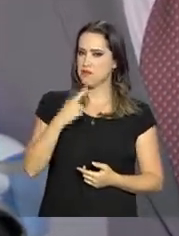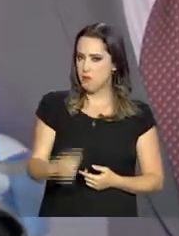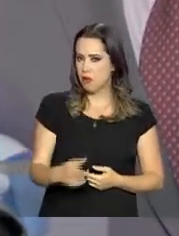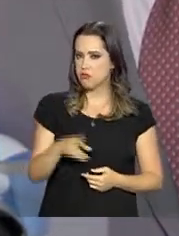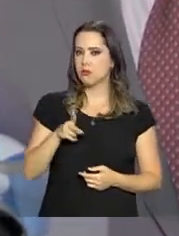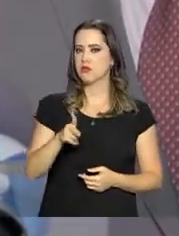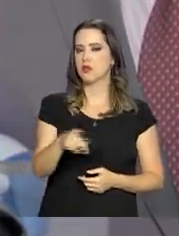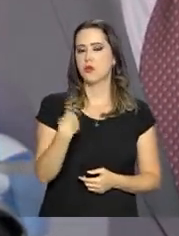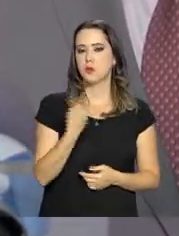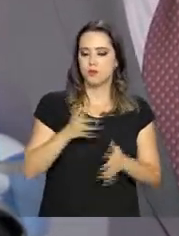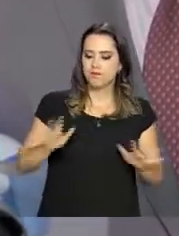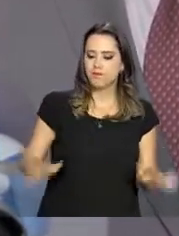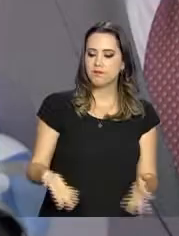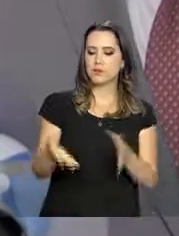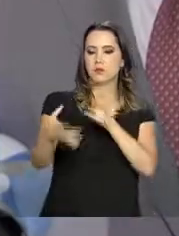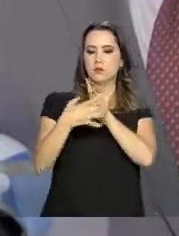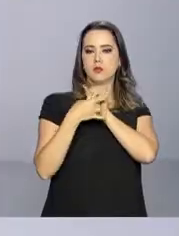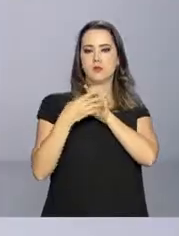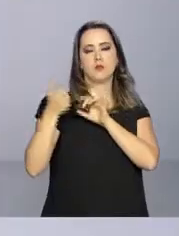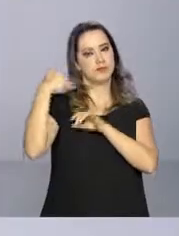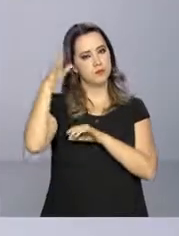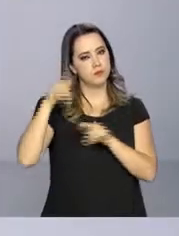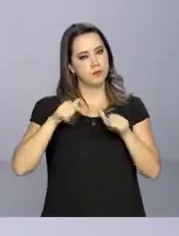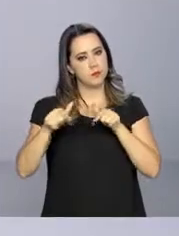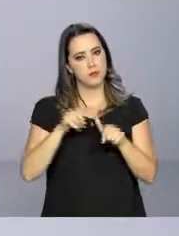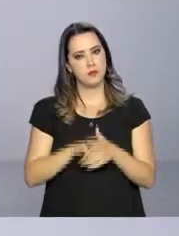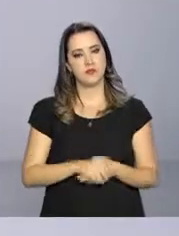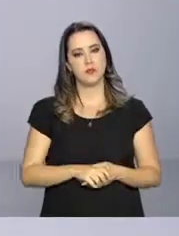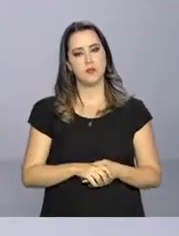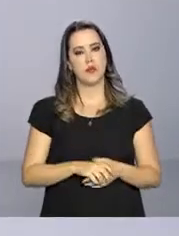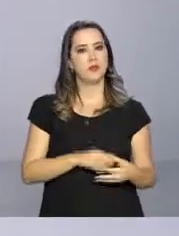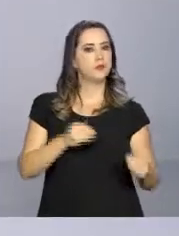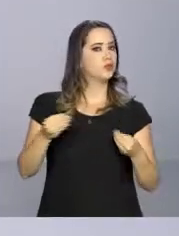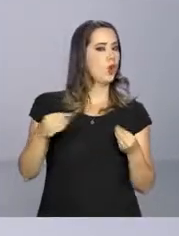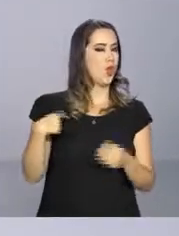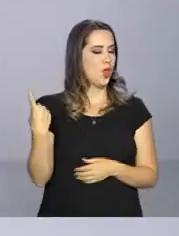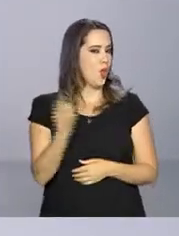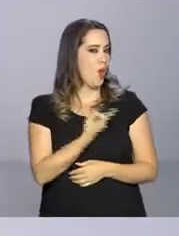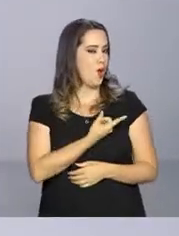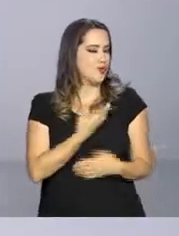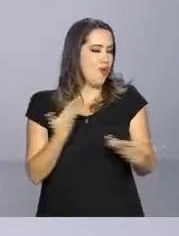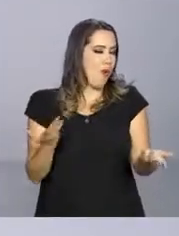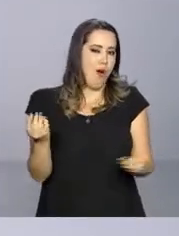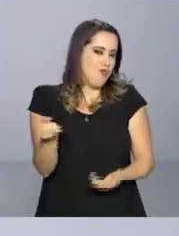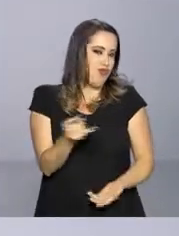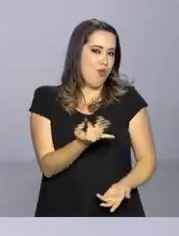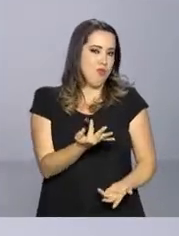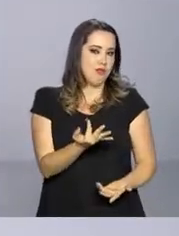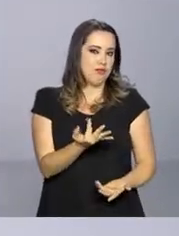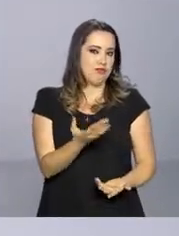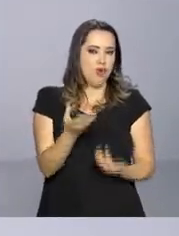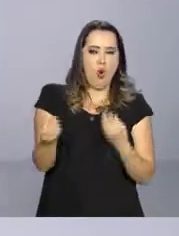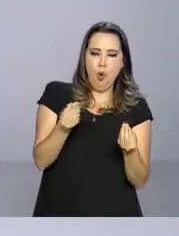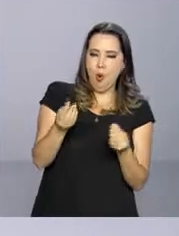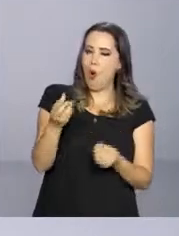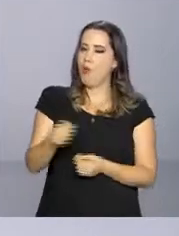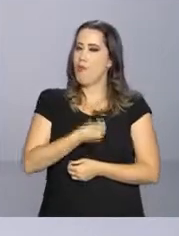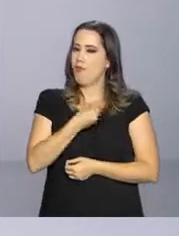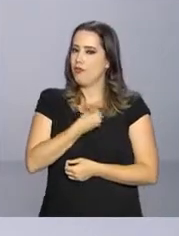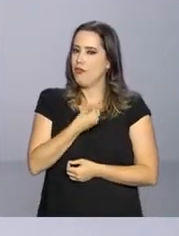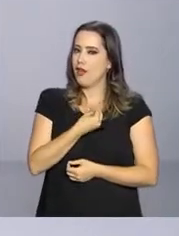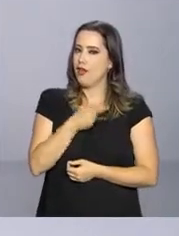vamos intensificar as nossas ações quantos somos e como vivemos essas são algumas respostas